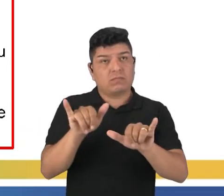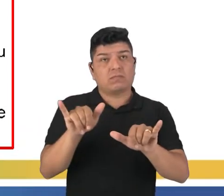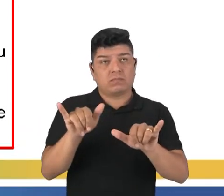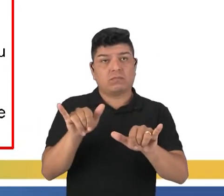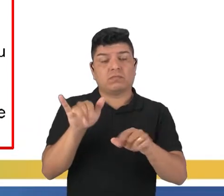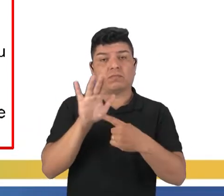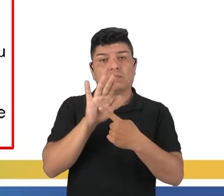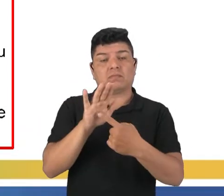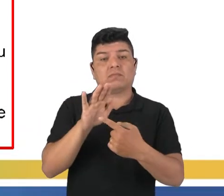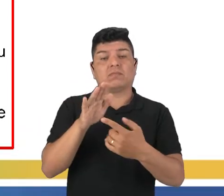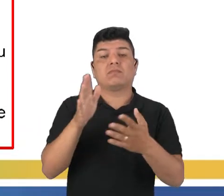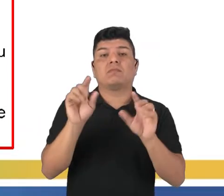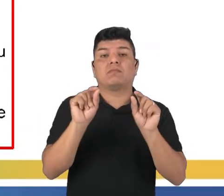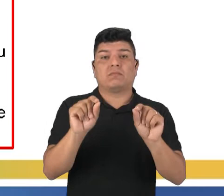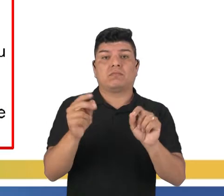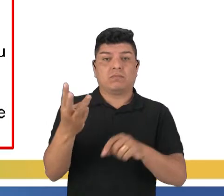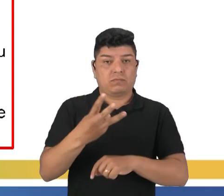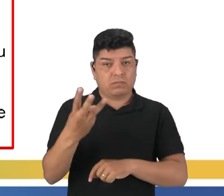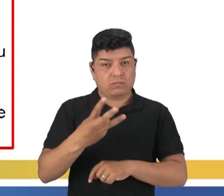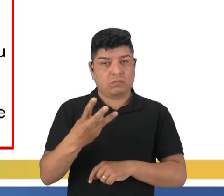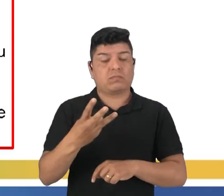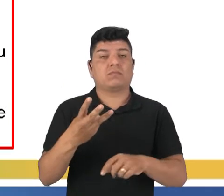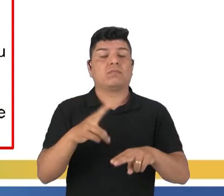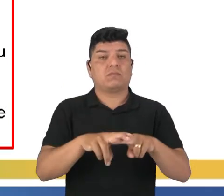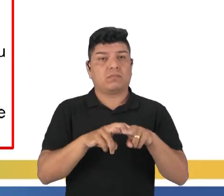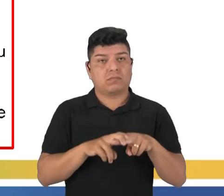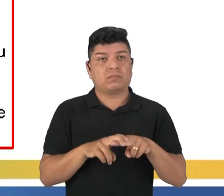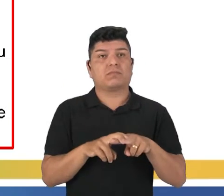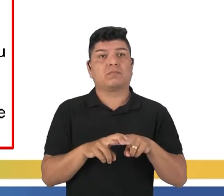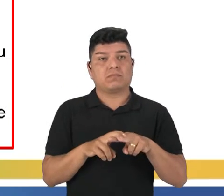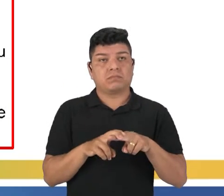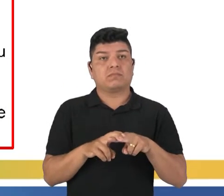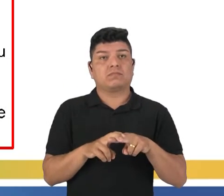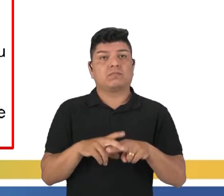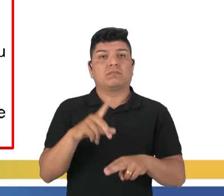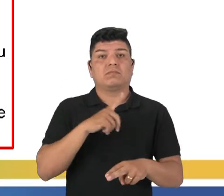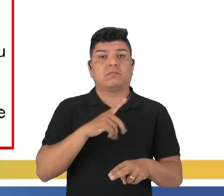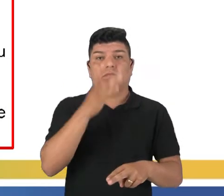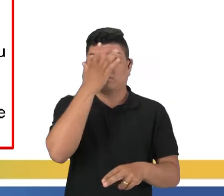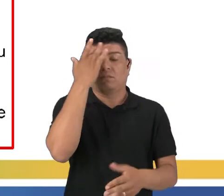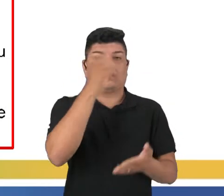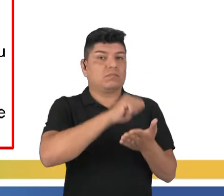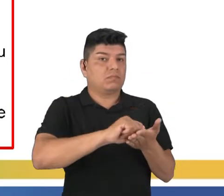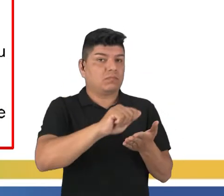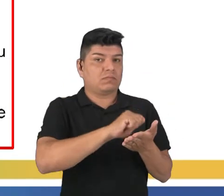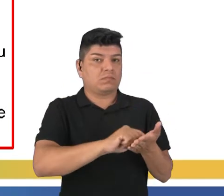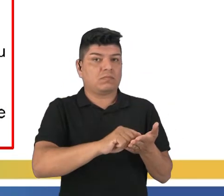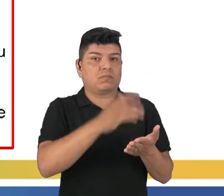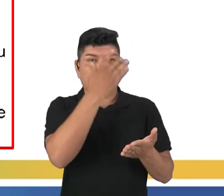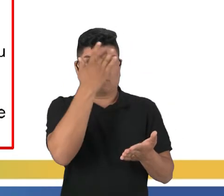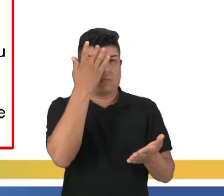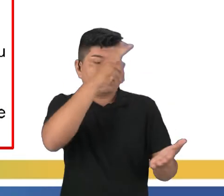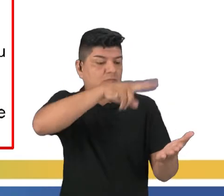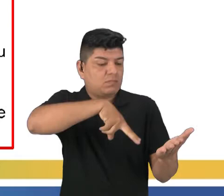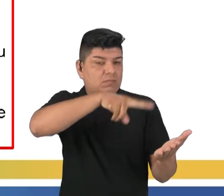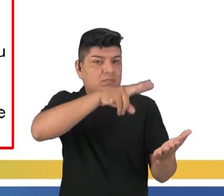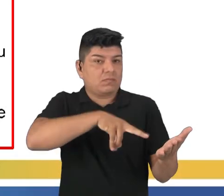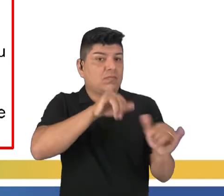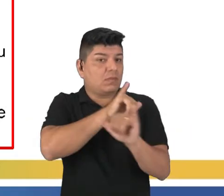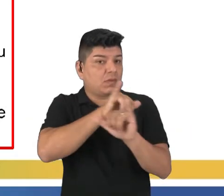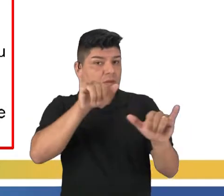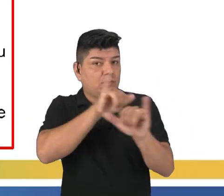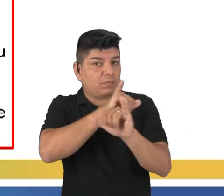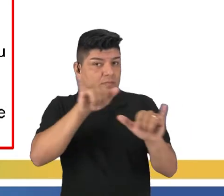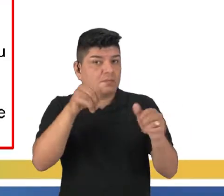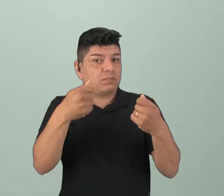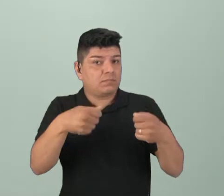ser estabelecida ali entre eles, tá? Então, vai ter alguém que escreve, alguém que lê e a mensagem